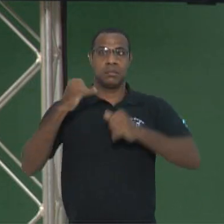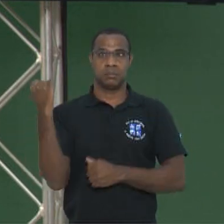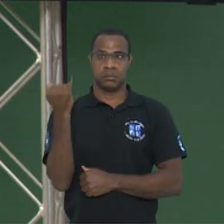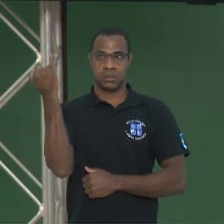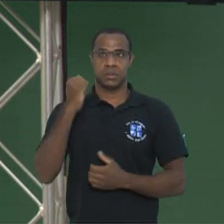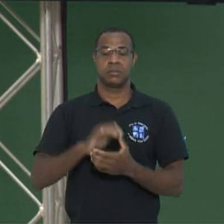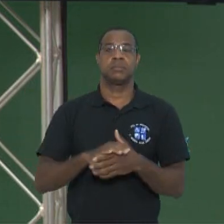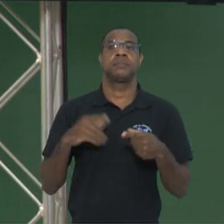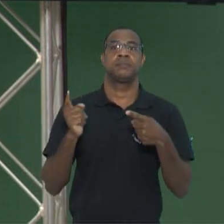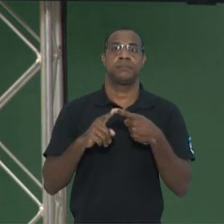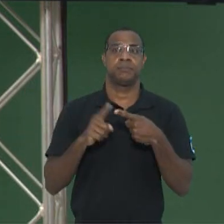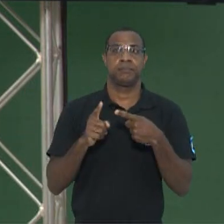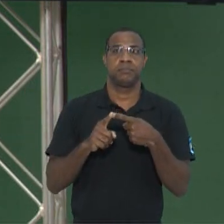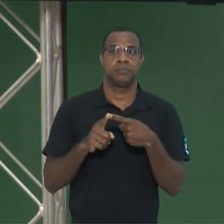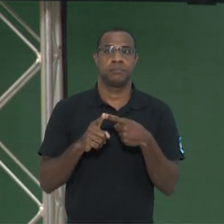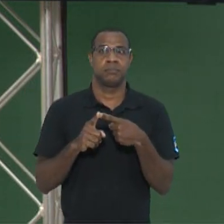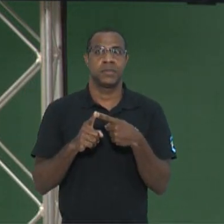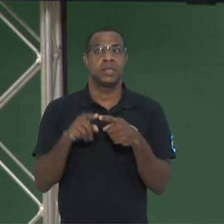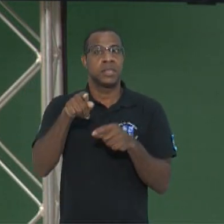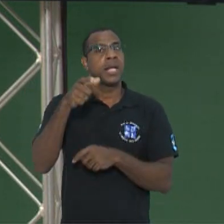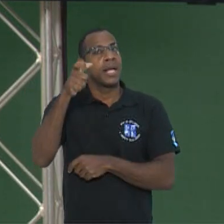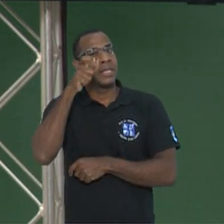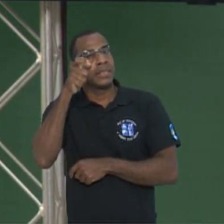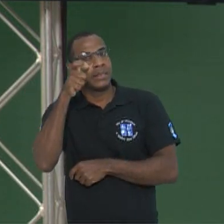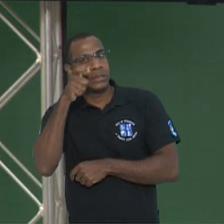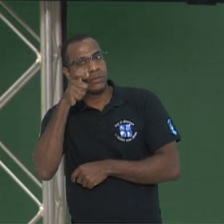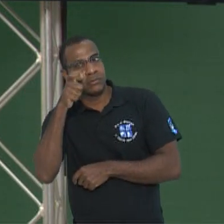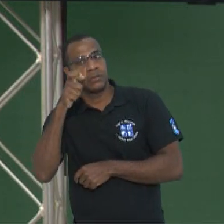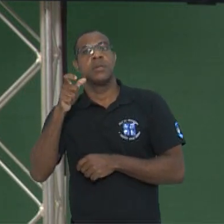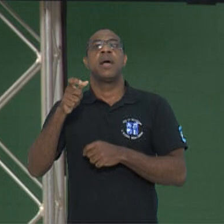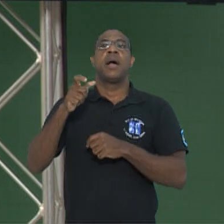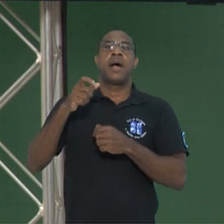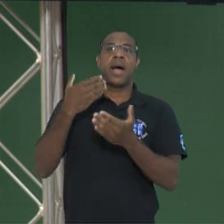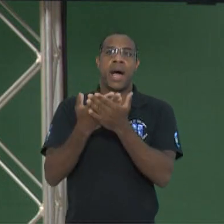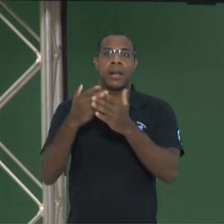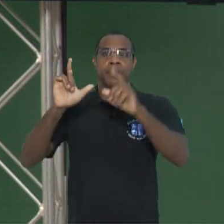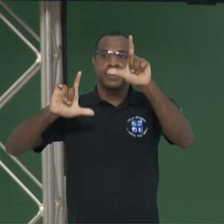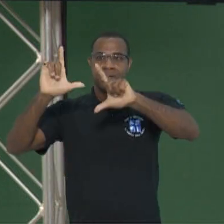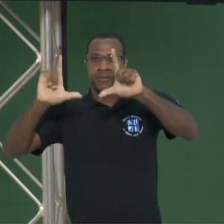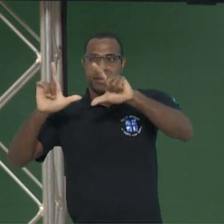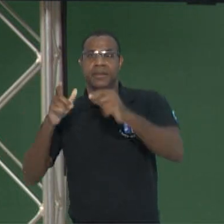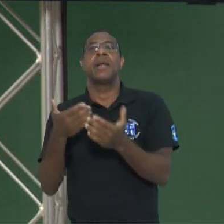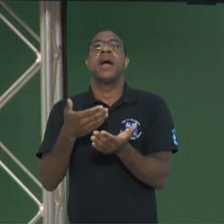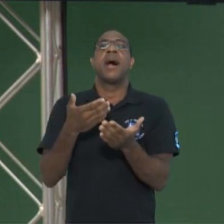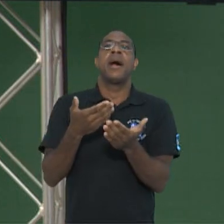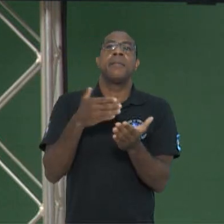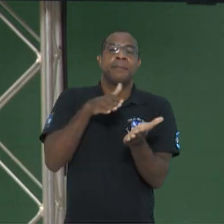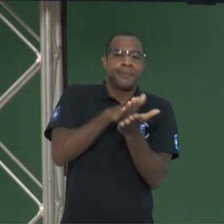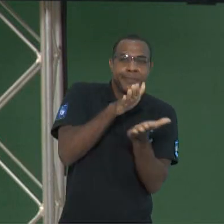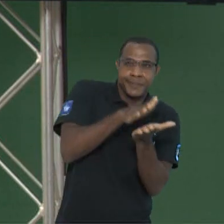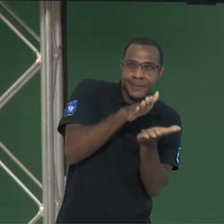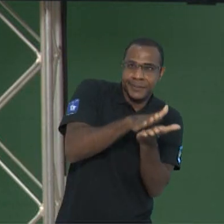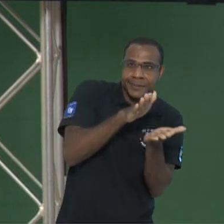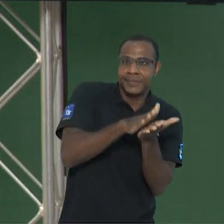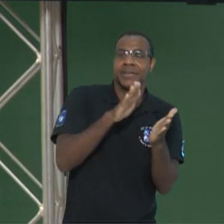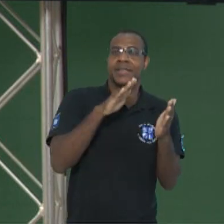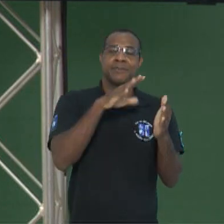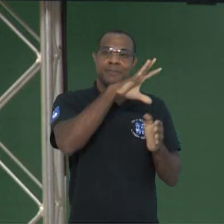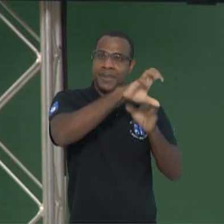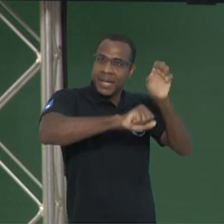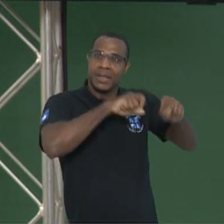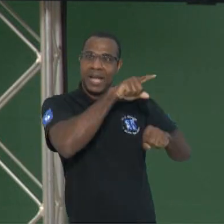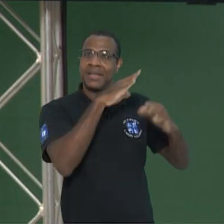vocês. Primeiro, está assistindo às aulas pela TV, material impresso da escola e tudo mais, ou registrando no caderno, você